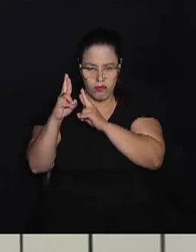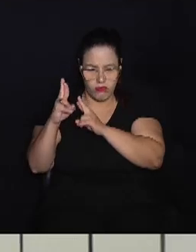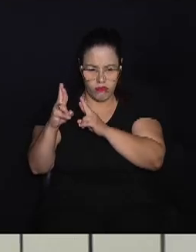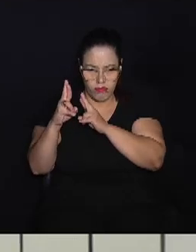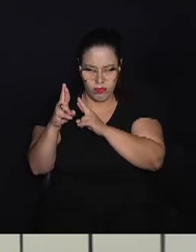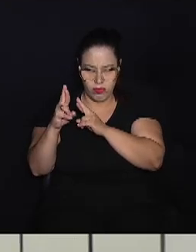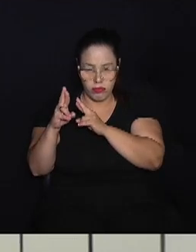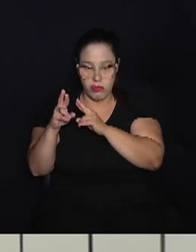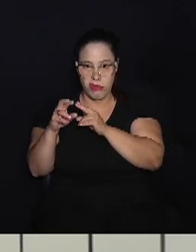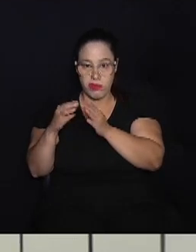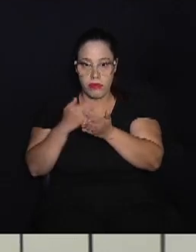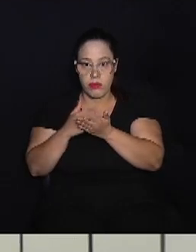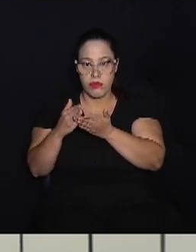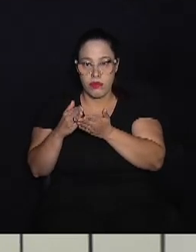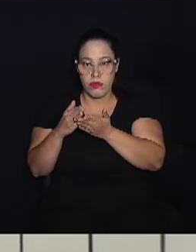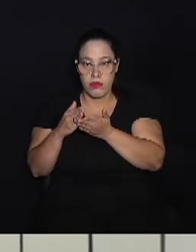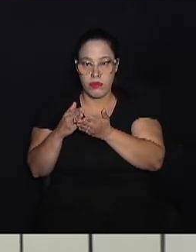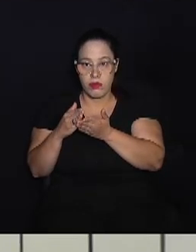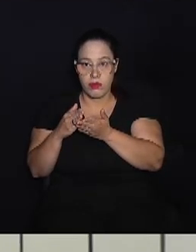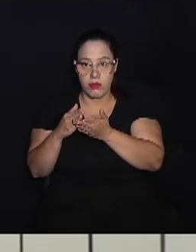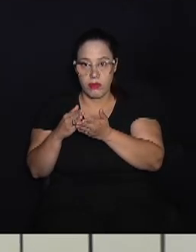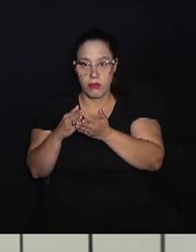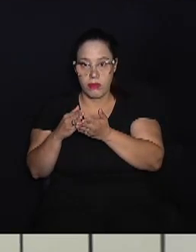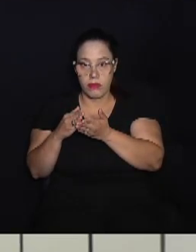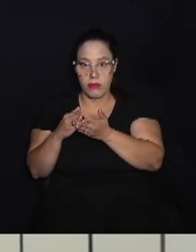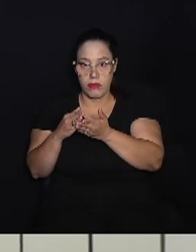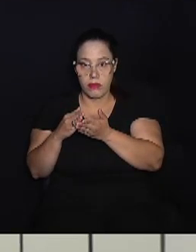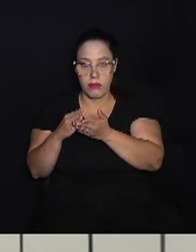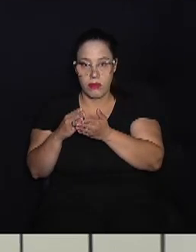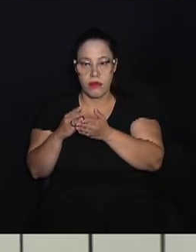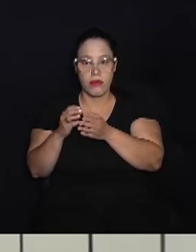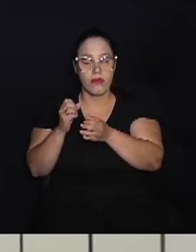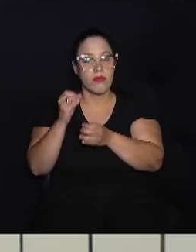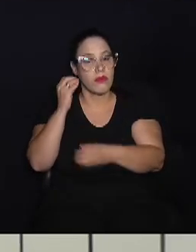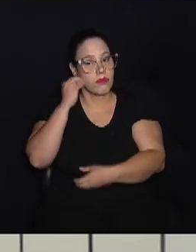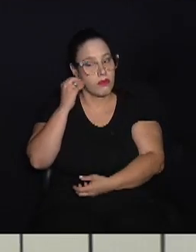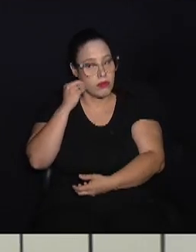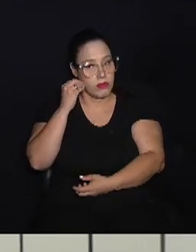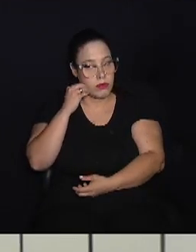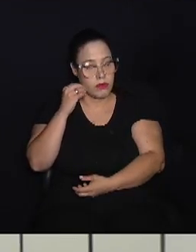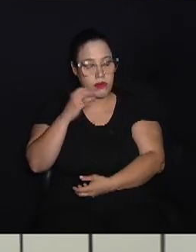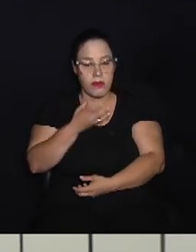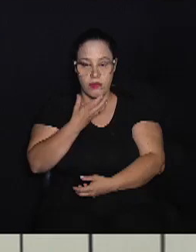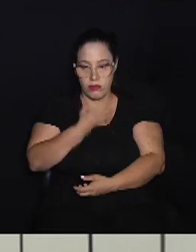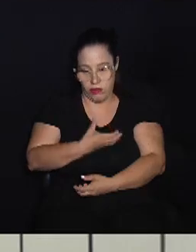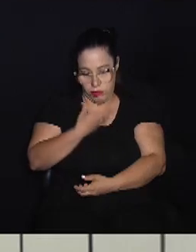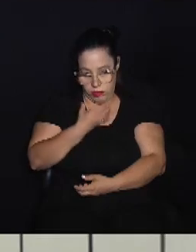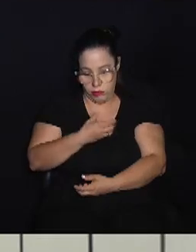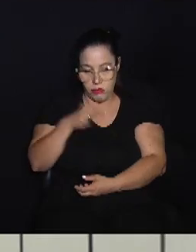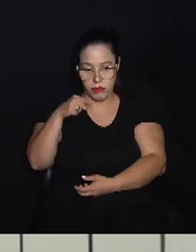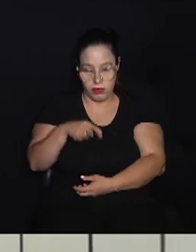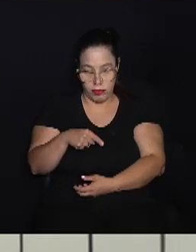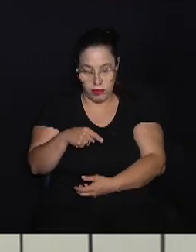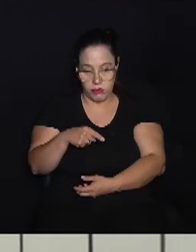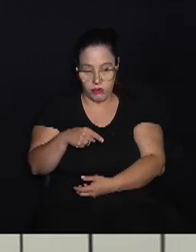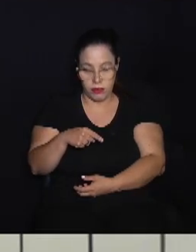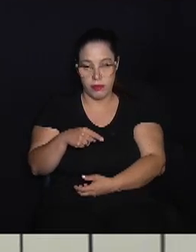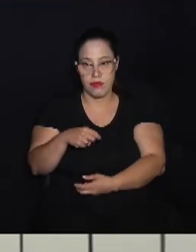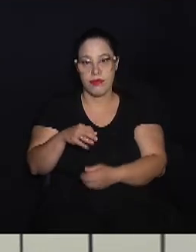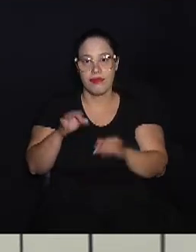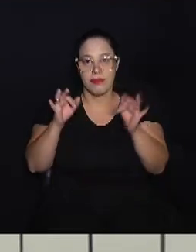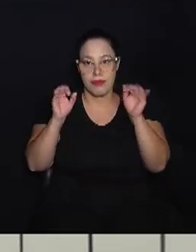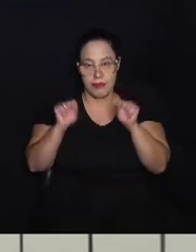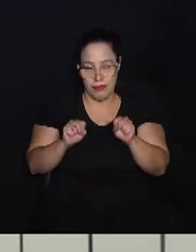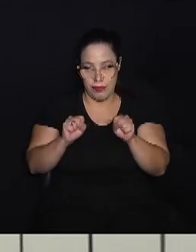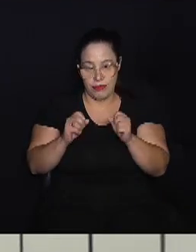que o aparelho comece a operar em caráter experimental até dezembro deste ano. E agora sim, a gente vai